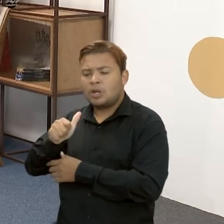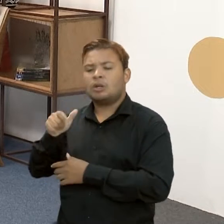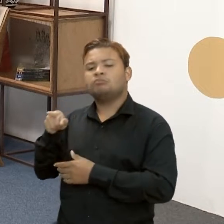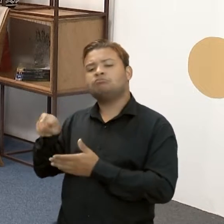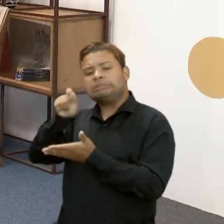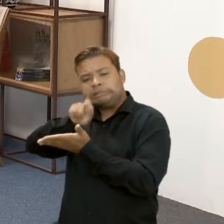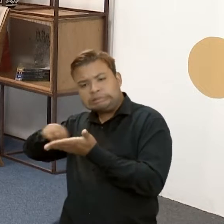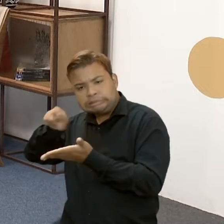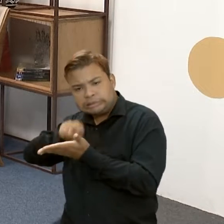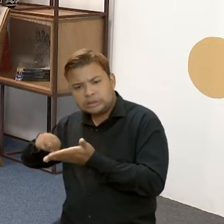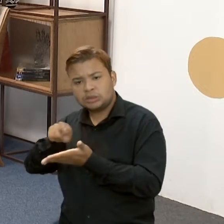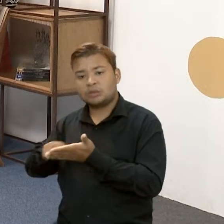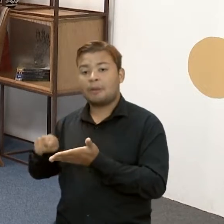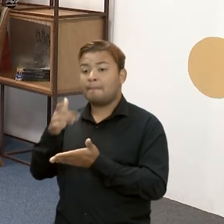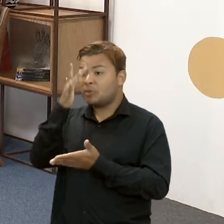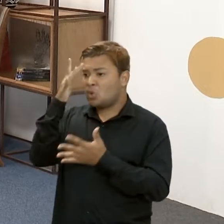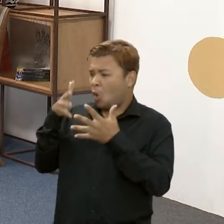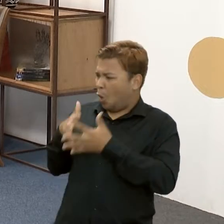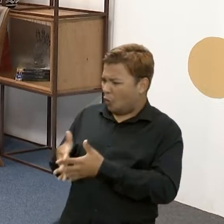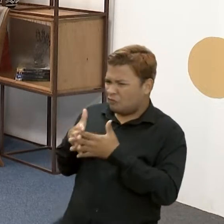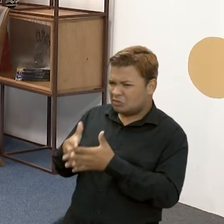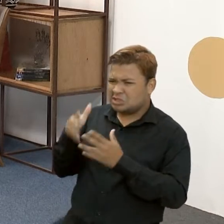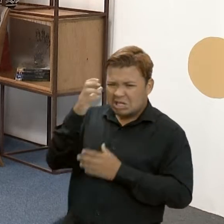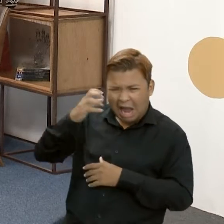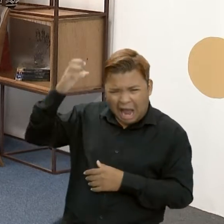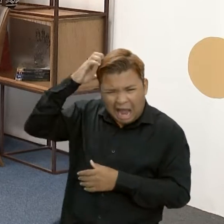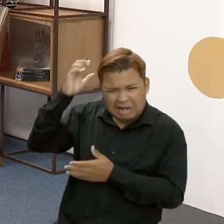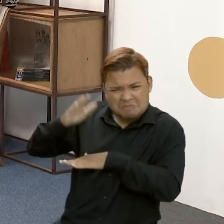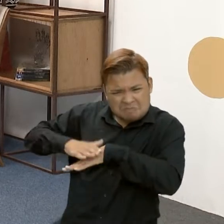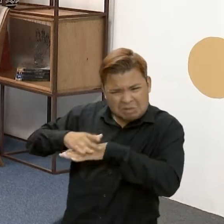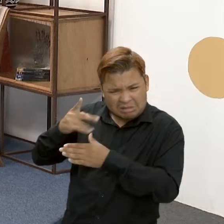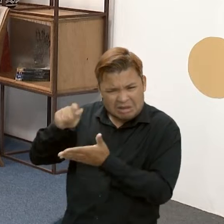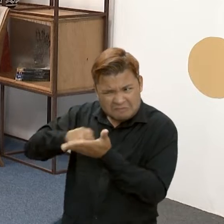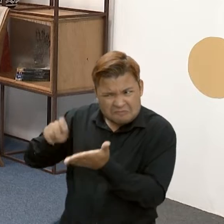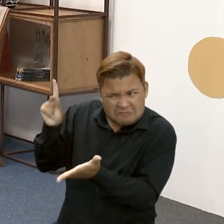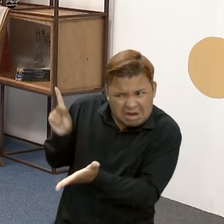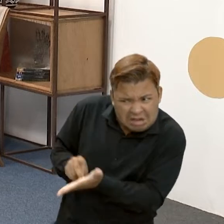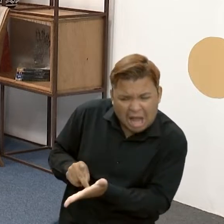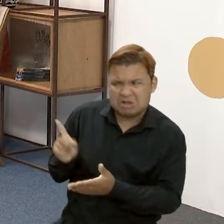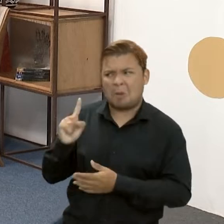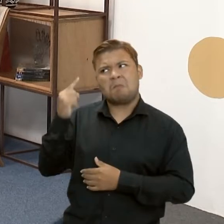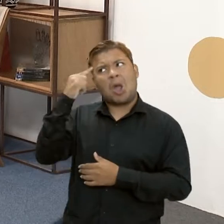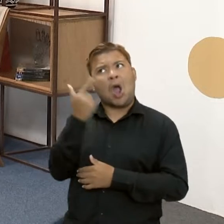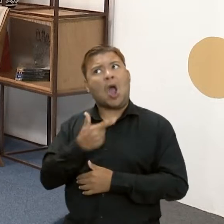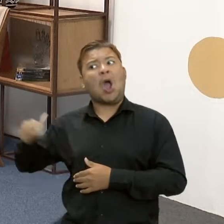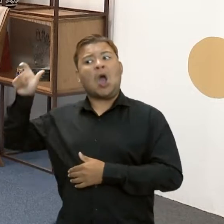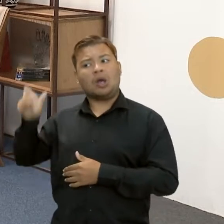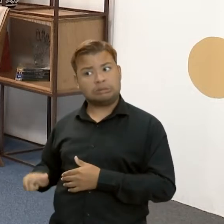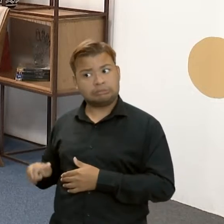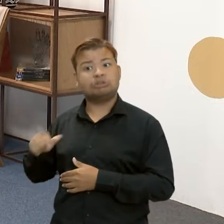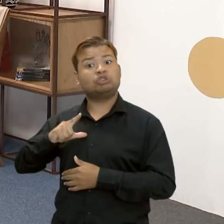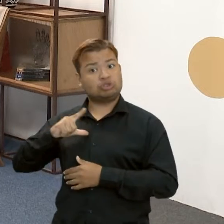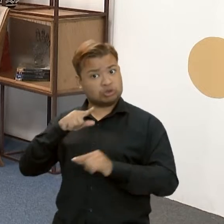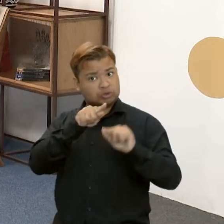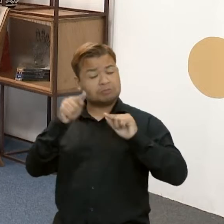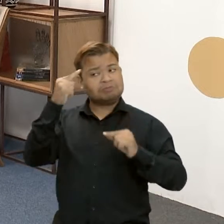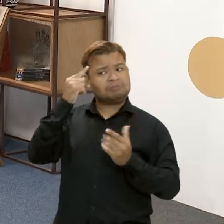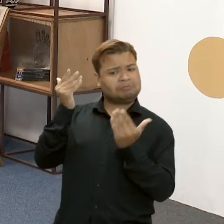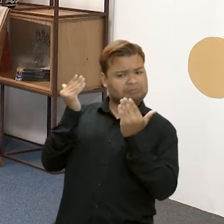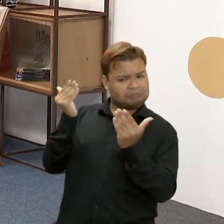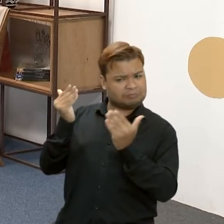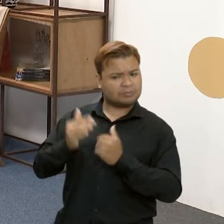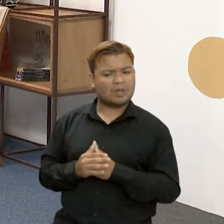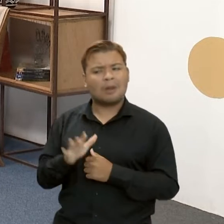pessoas confundiam, achavam que não era ela que era a autora dos próprios textos. Queria voltar nesse assunto com a professora Elis. Qual